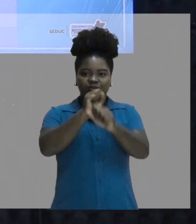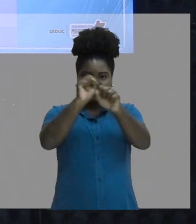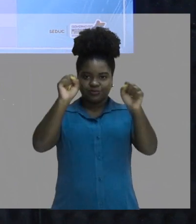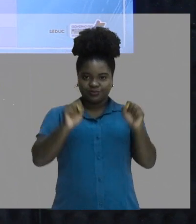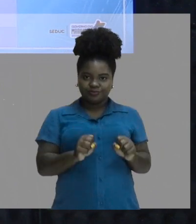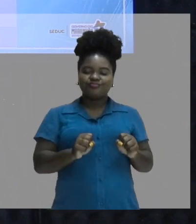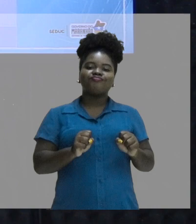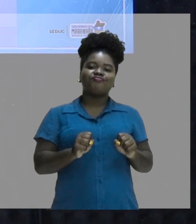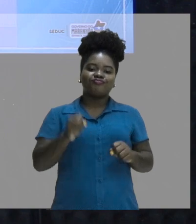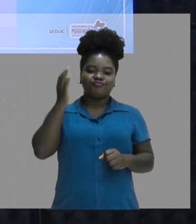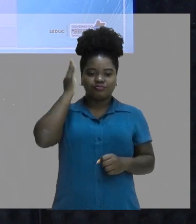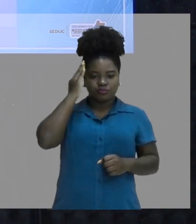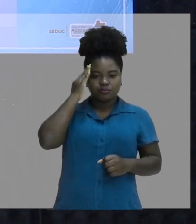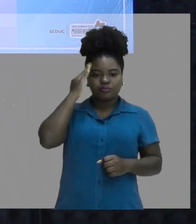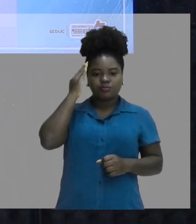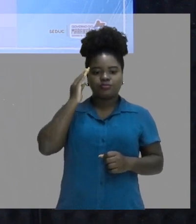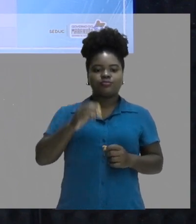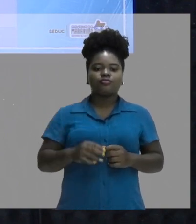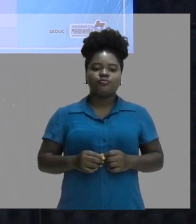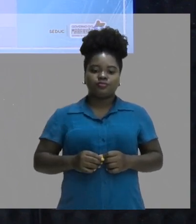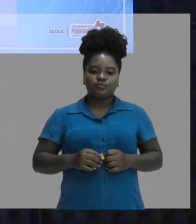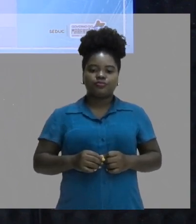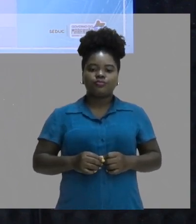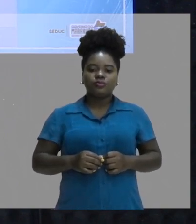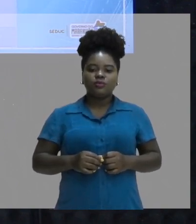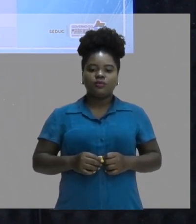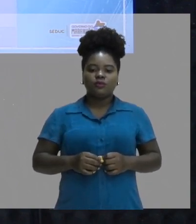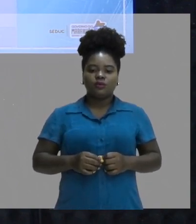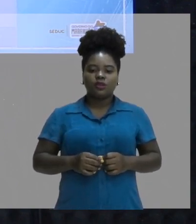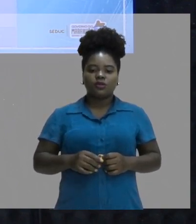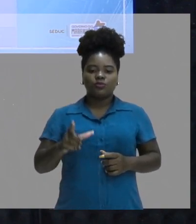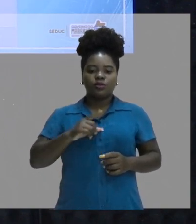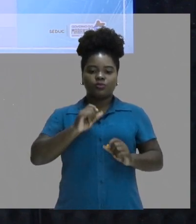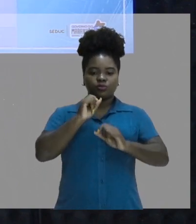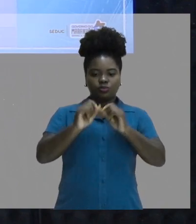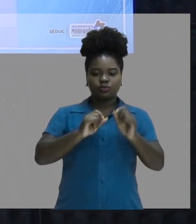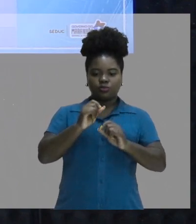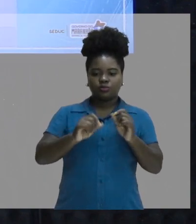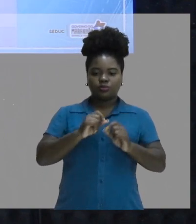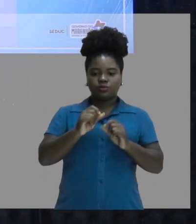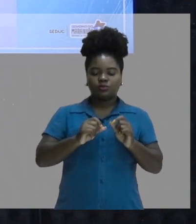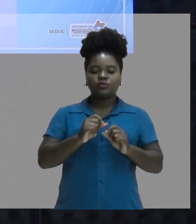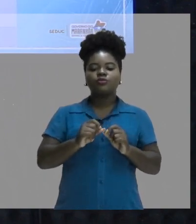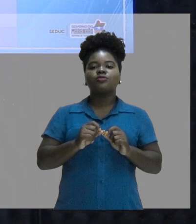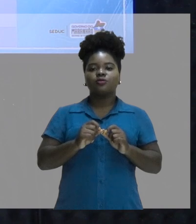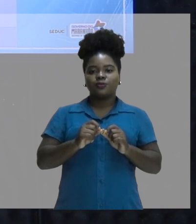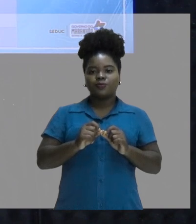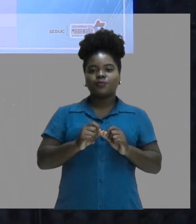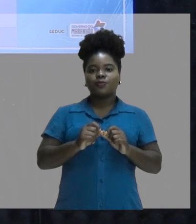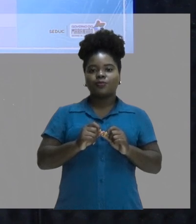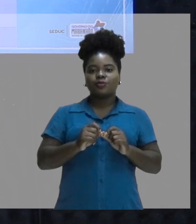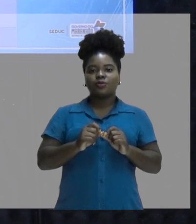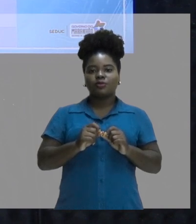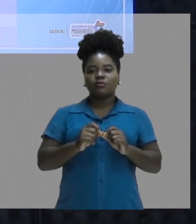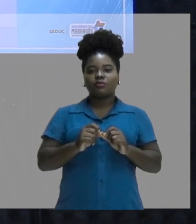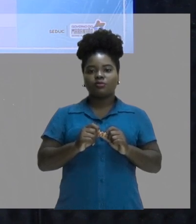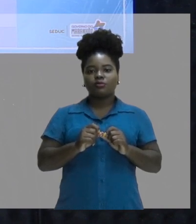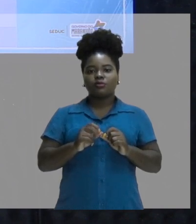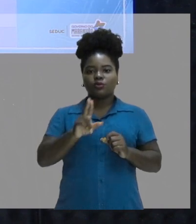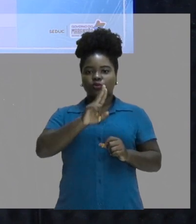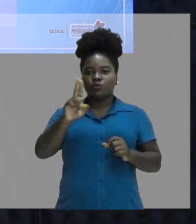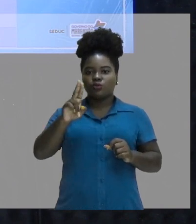alongadas e ramificadas, com apenas um ou dois núcleos e contém também estriações. Por isso recebe o nome de